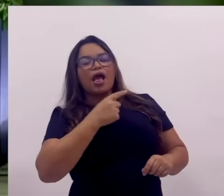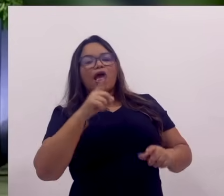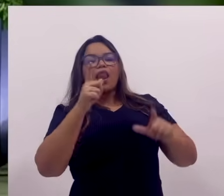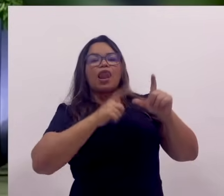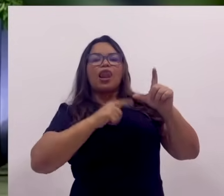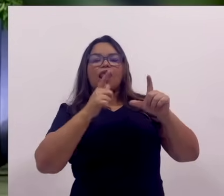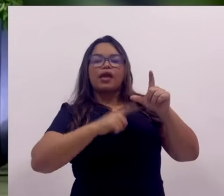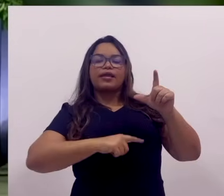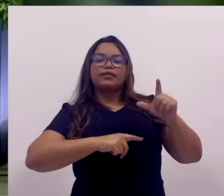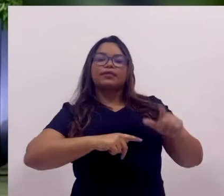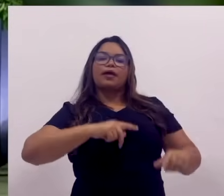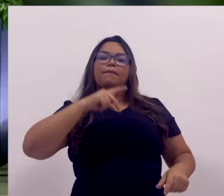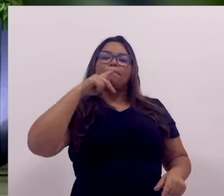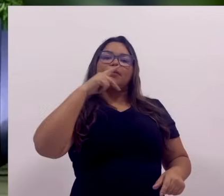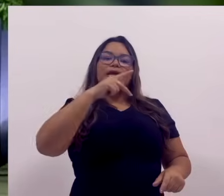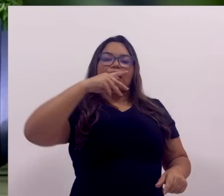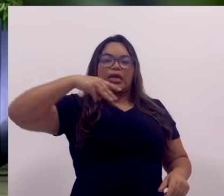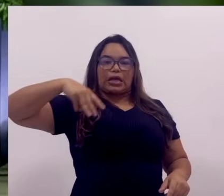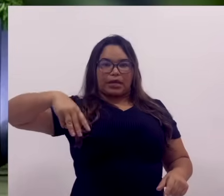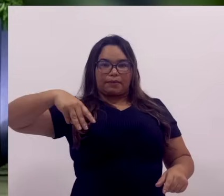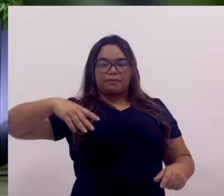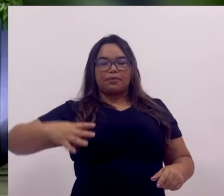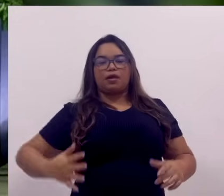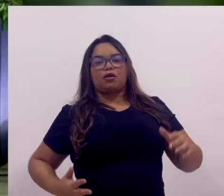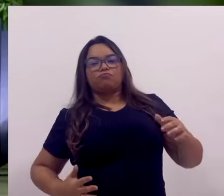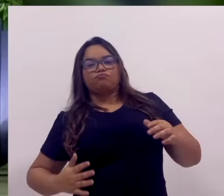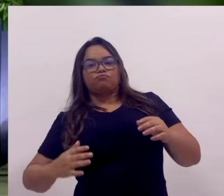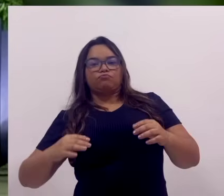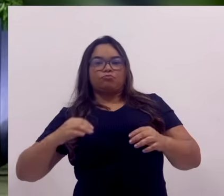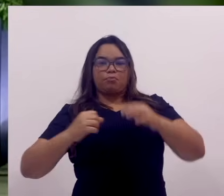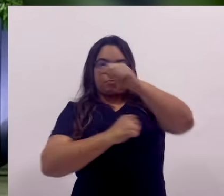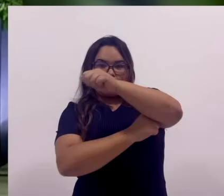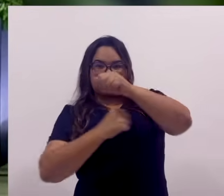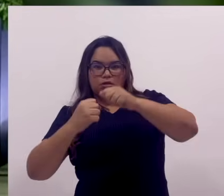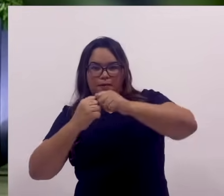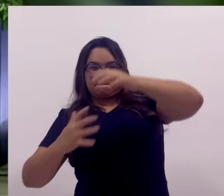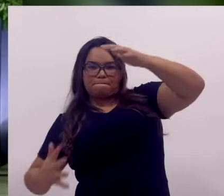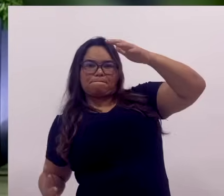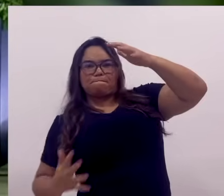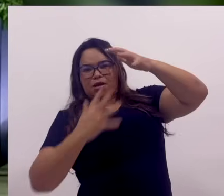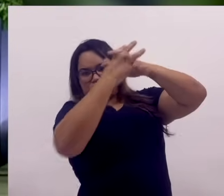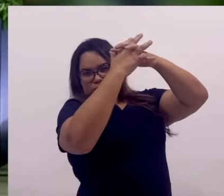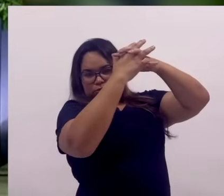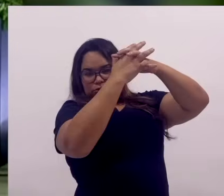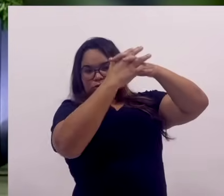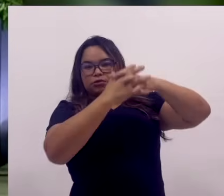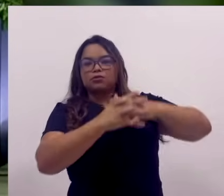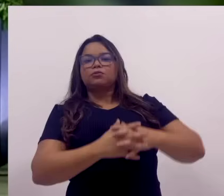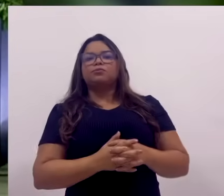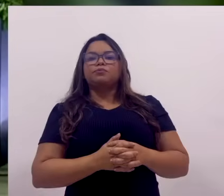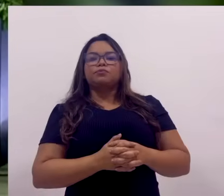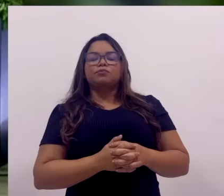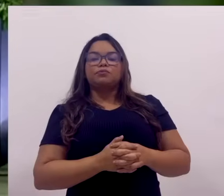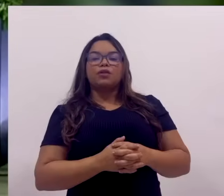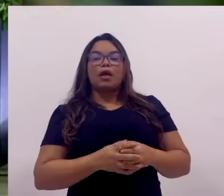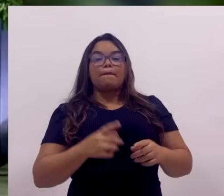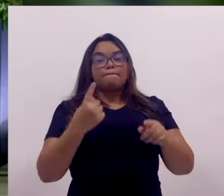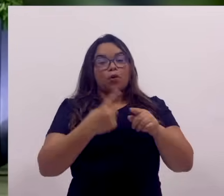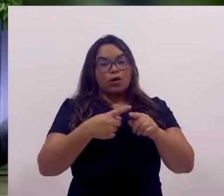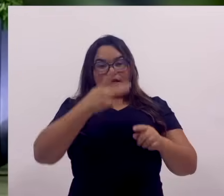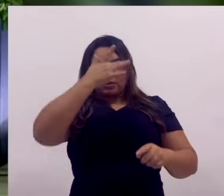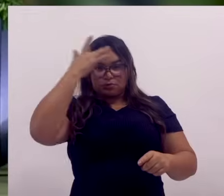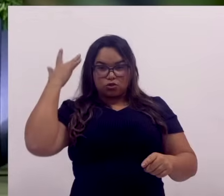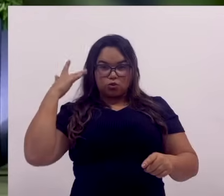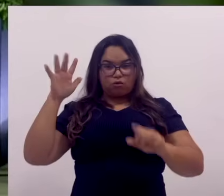Maximus, o construtor de pontes. E os imperadores romanos, como vimos antes, eram deuses, assim que você podia orar